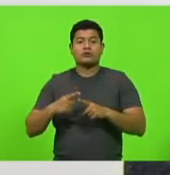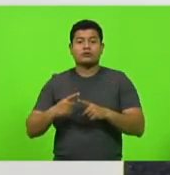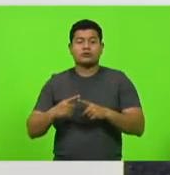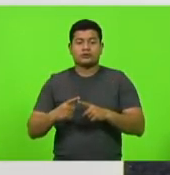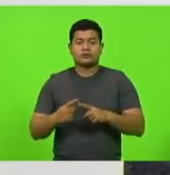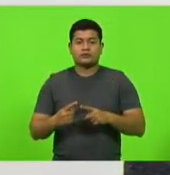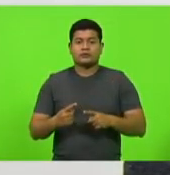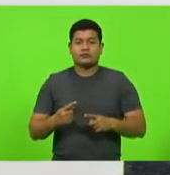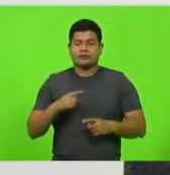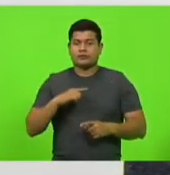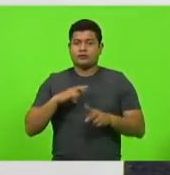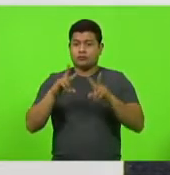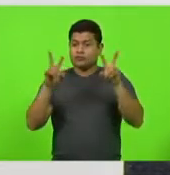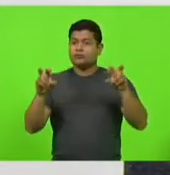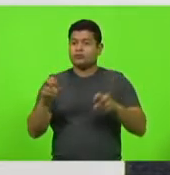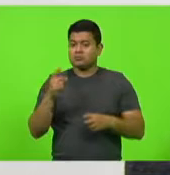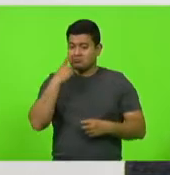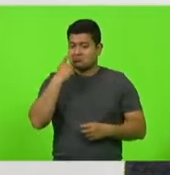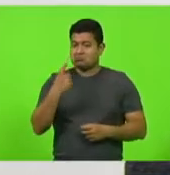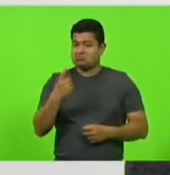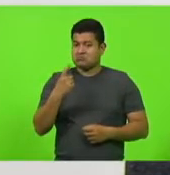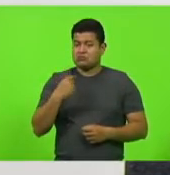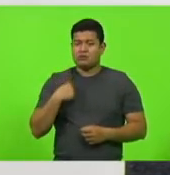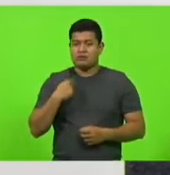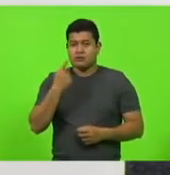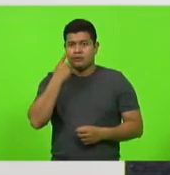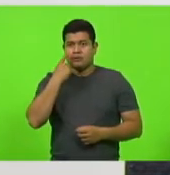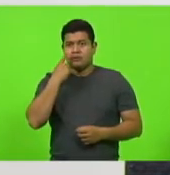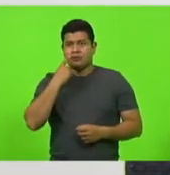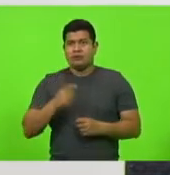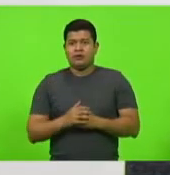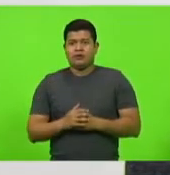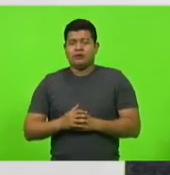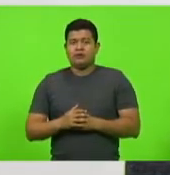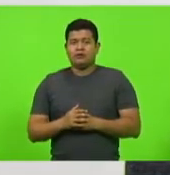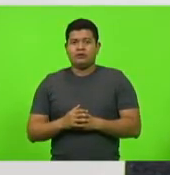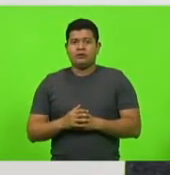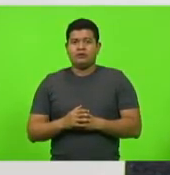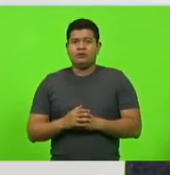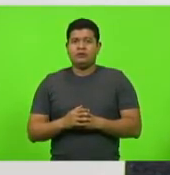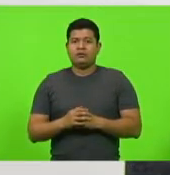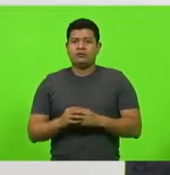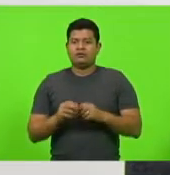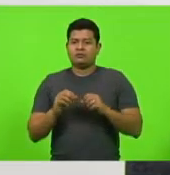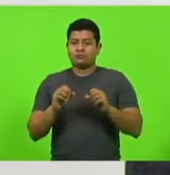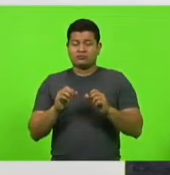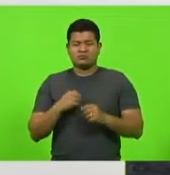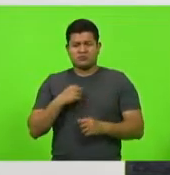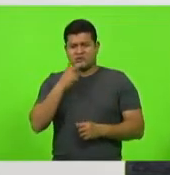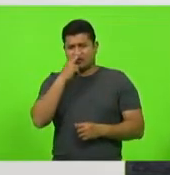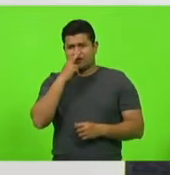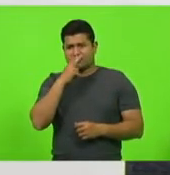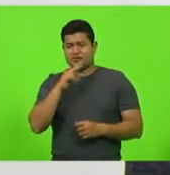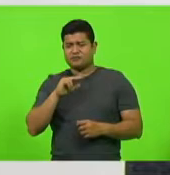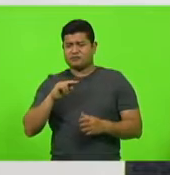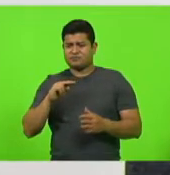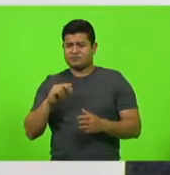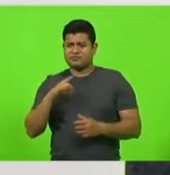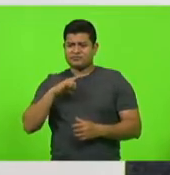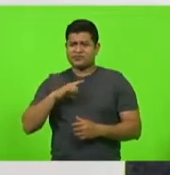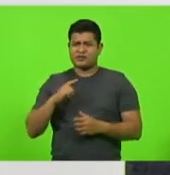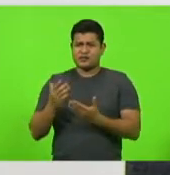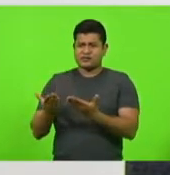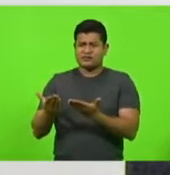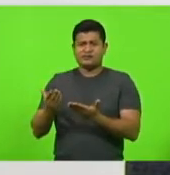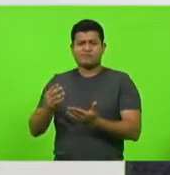muito interessante. Diz assim: há alguma coisa profundamente errada com o ministro Alexandre de